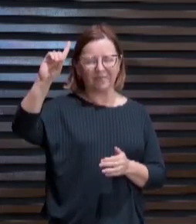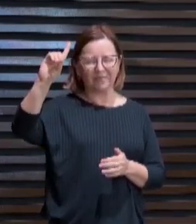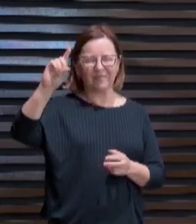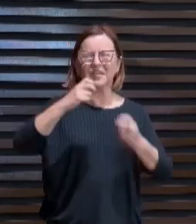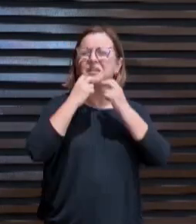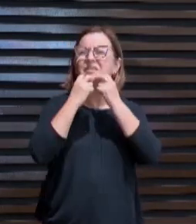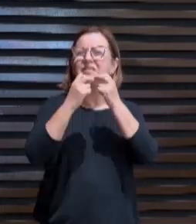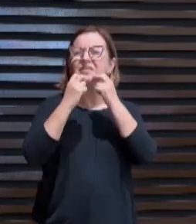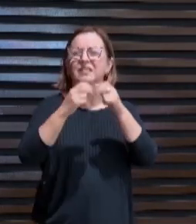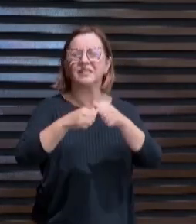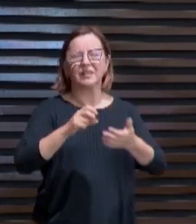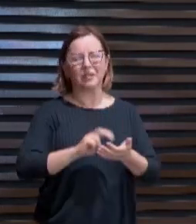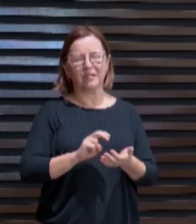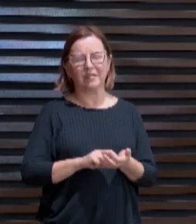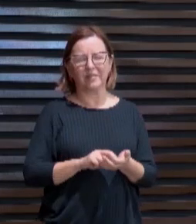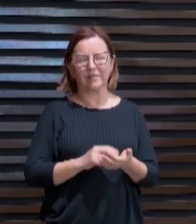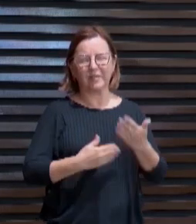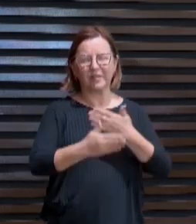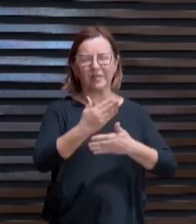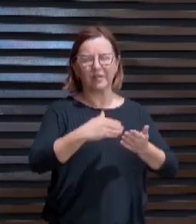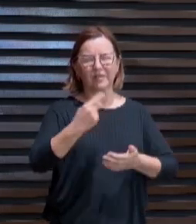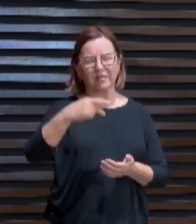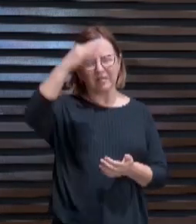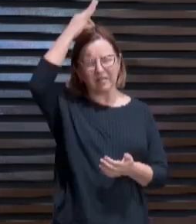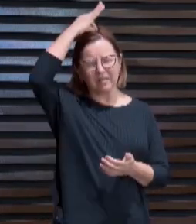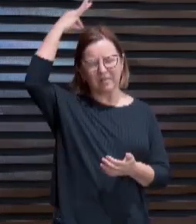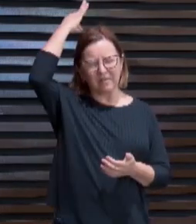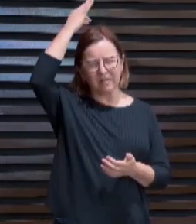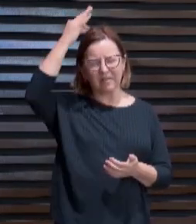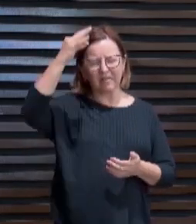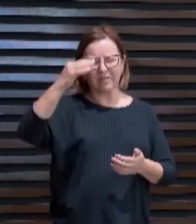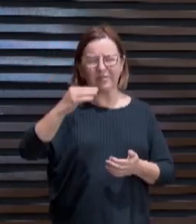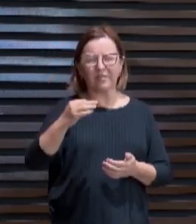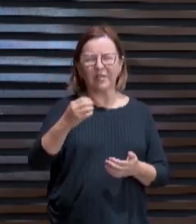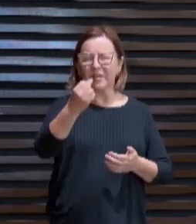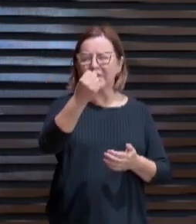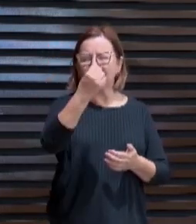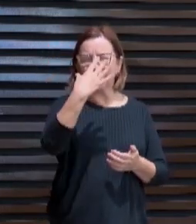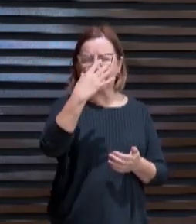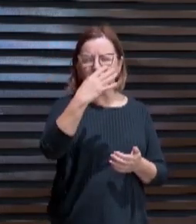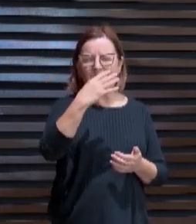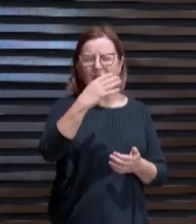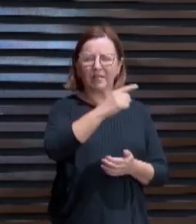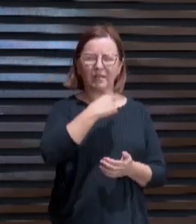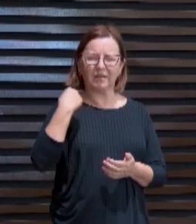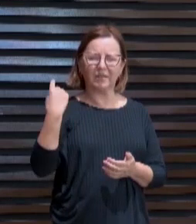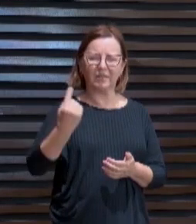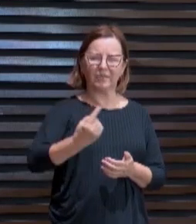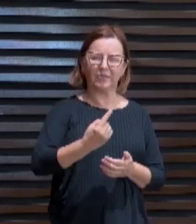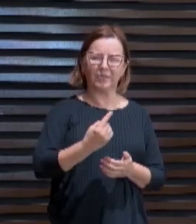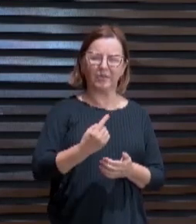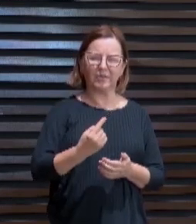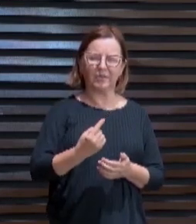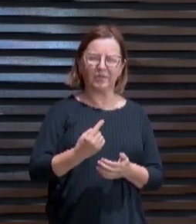suplicamos, Pai, que nessa manhã, por intermédio do Teu Espírito Santo, o Senhor venha a revelar a nós o que